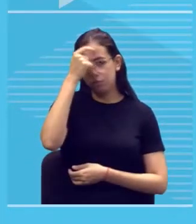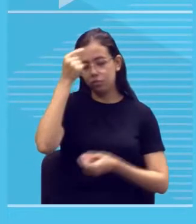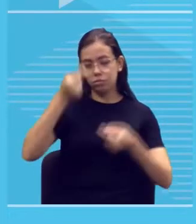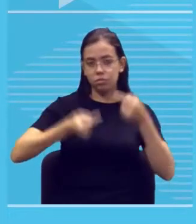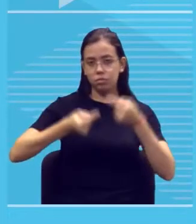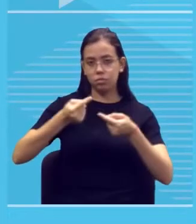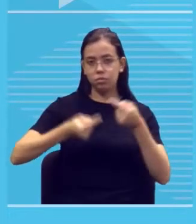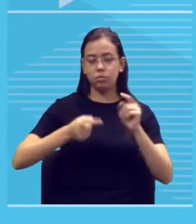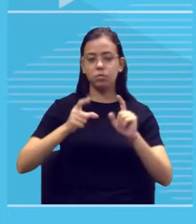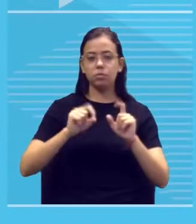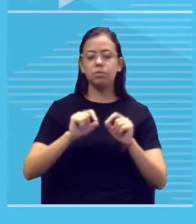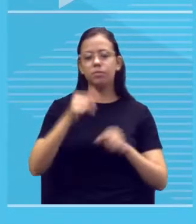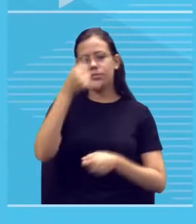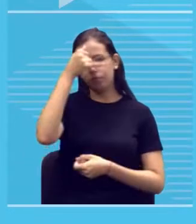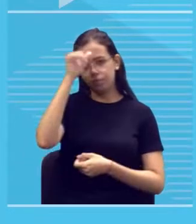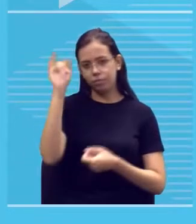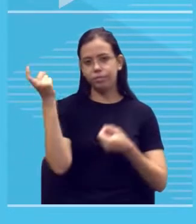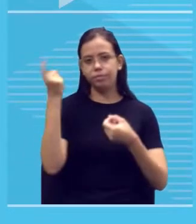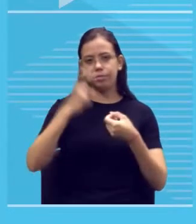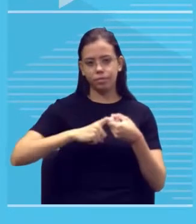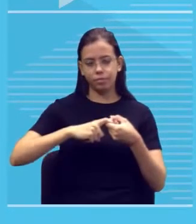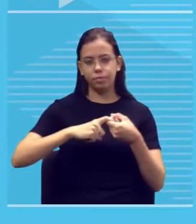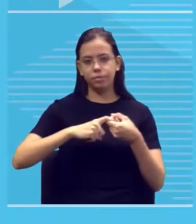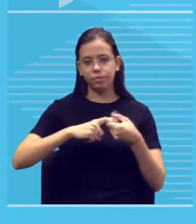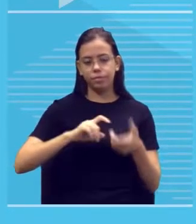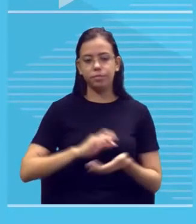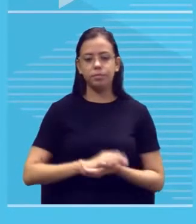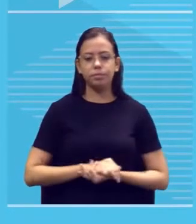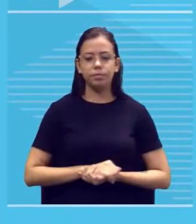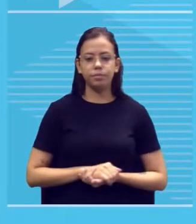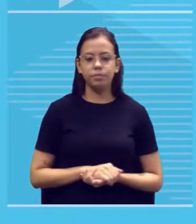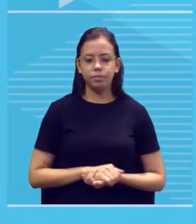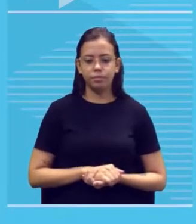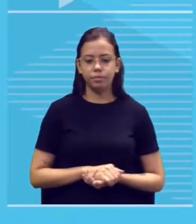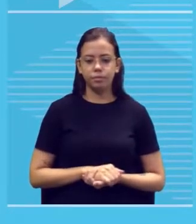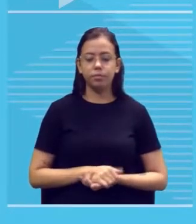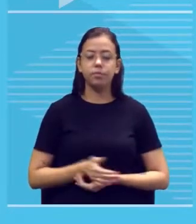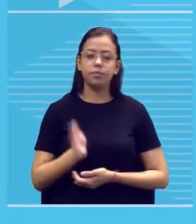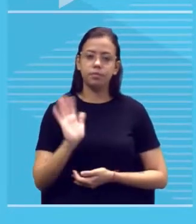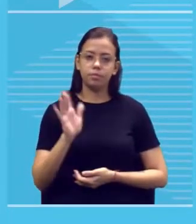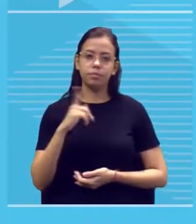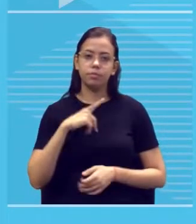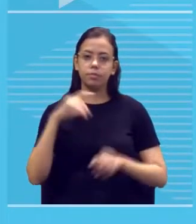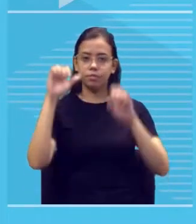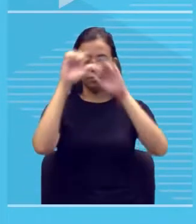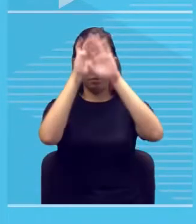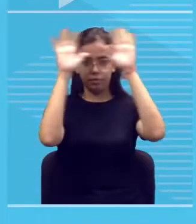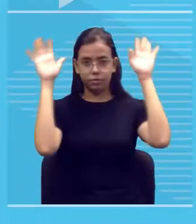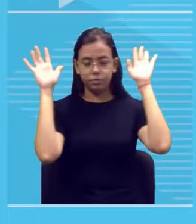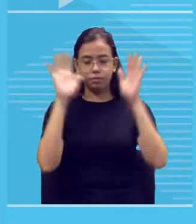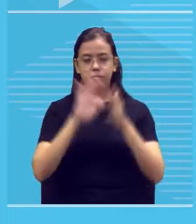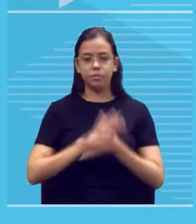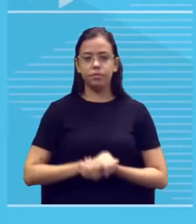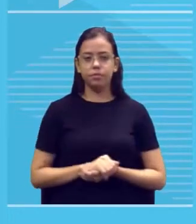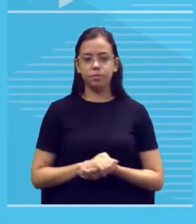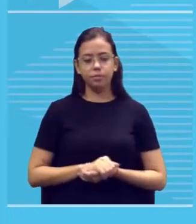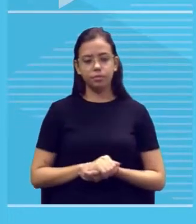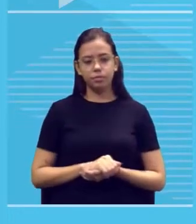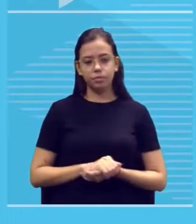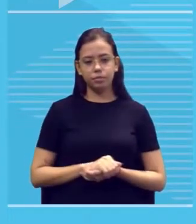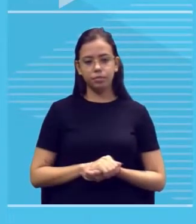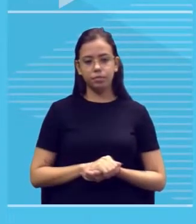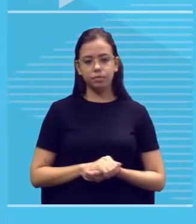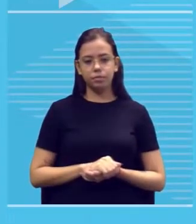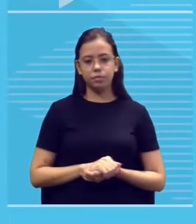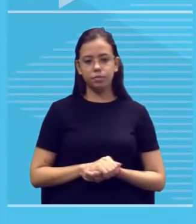torne a voltar isso já está claro Ficou claro bastante para todos